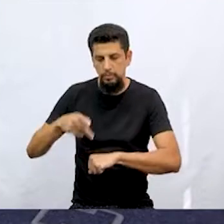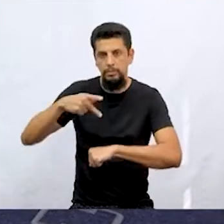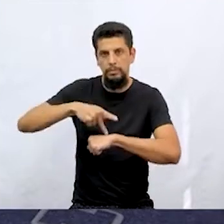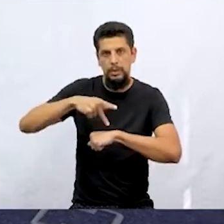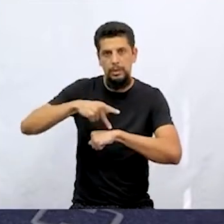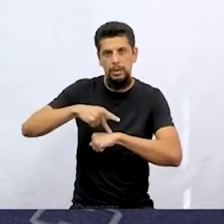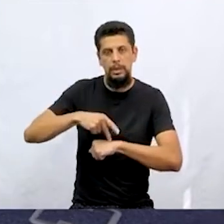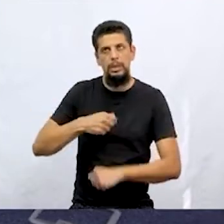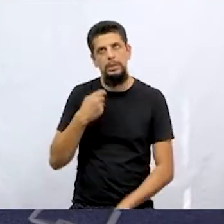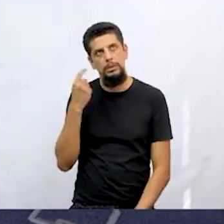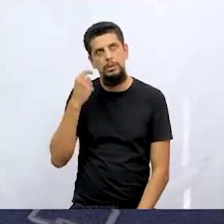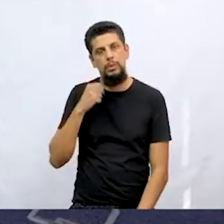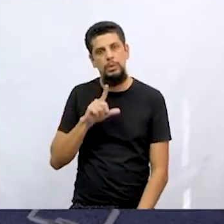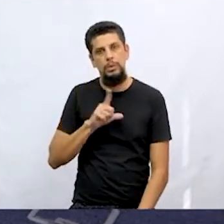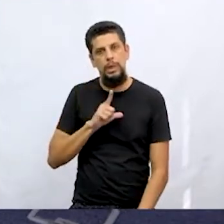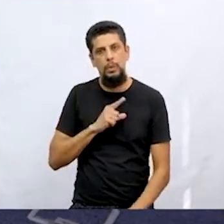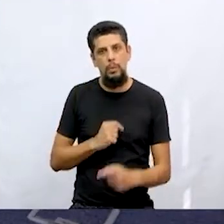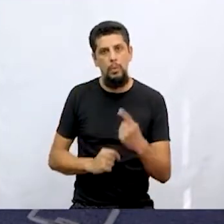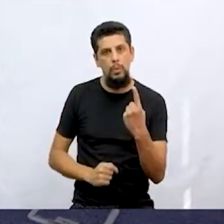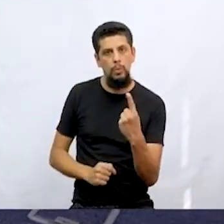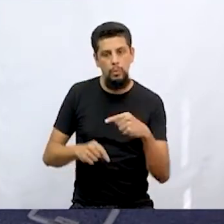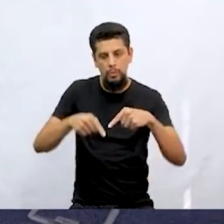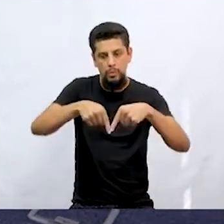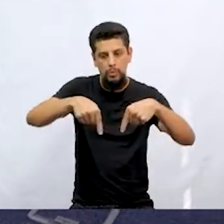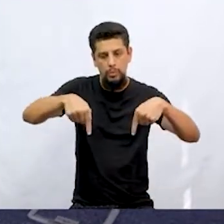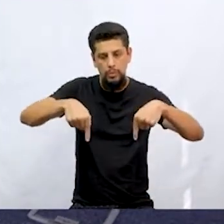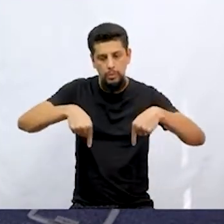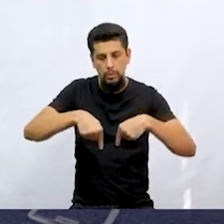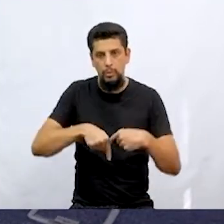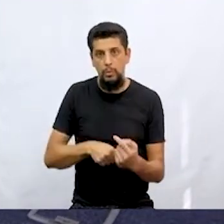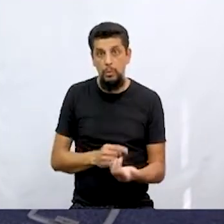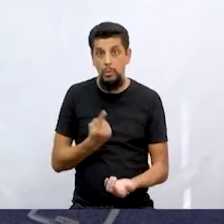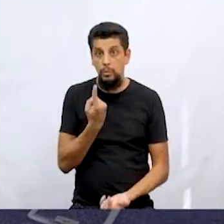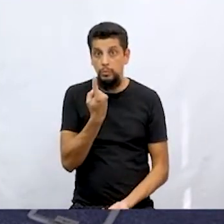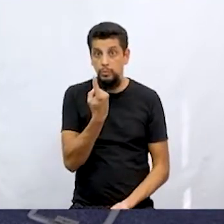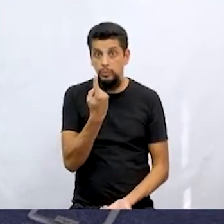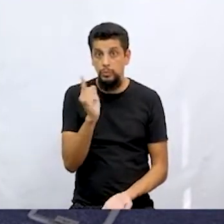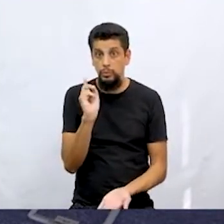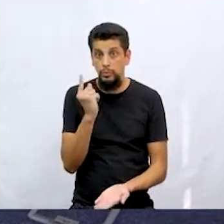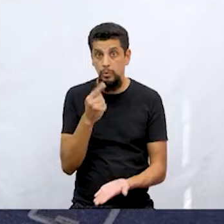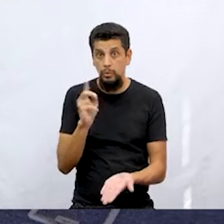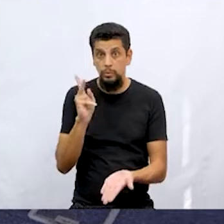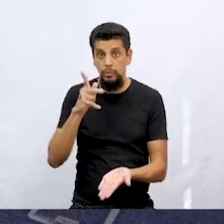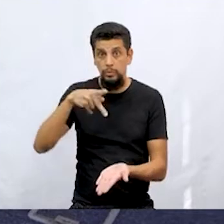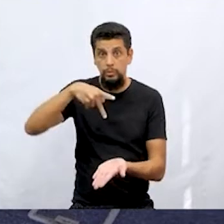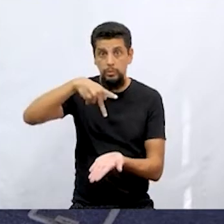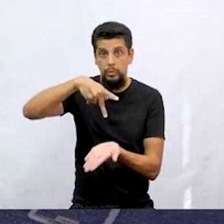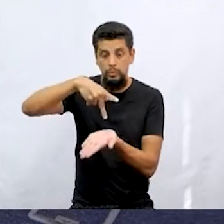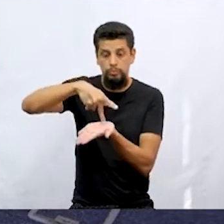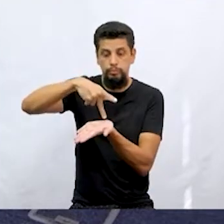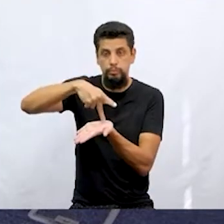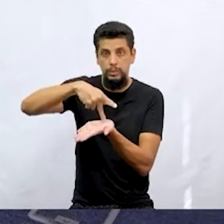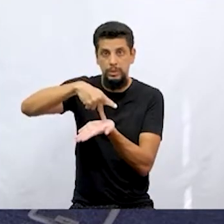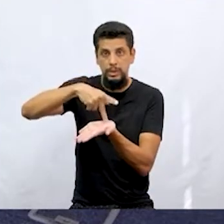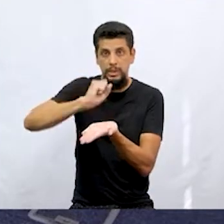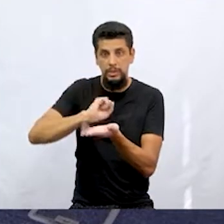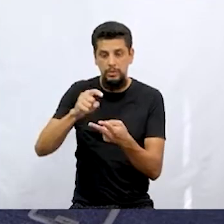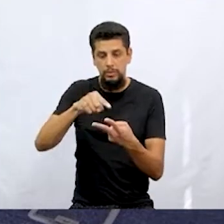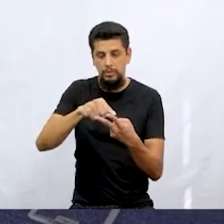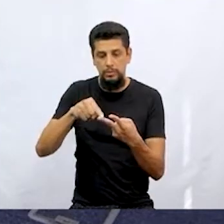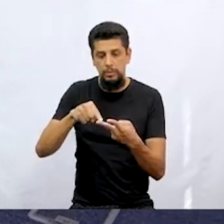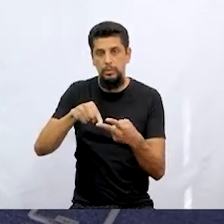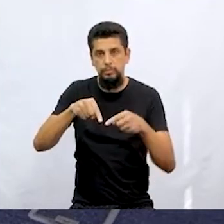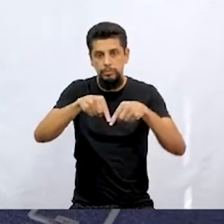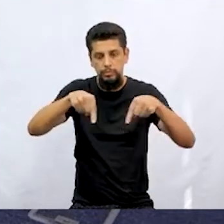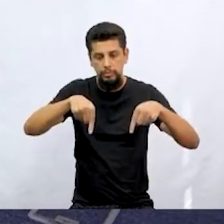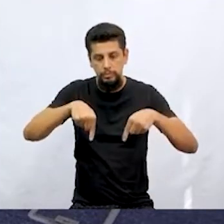caso. Então deixa eu ver se eu lembro. Quando tem um quadrado, eu coloco um pé. Isso. Quando tem dois quadrados, eu vou pisar com